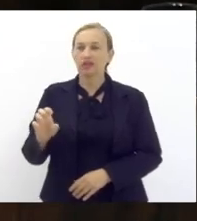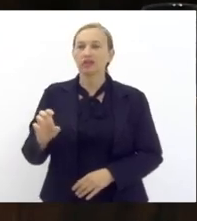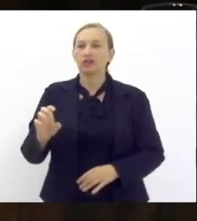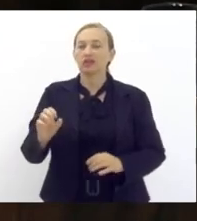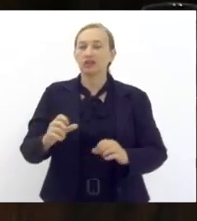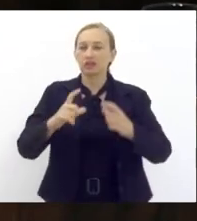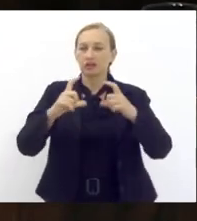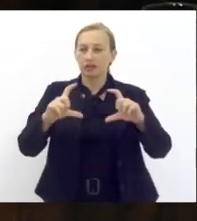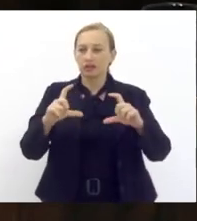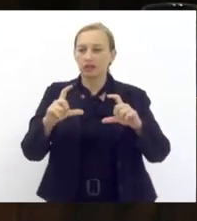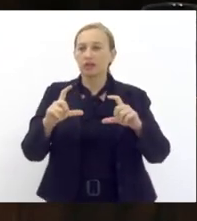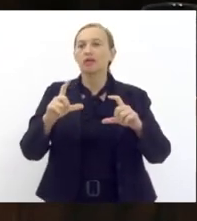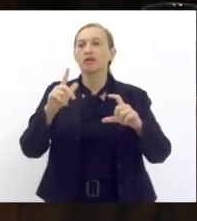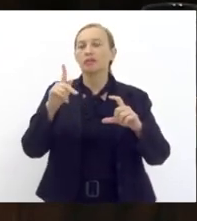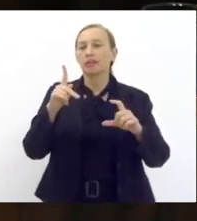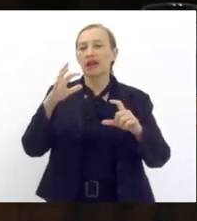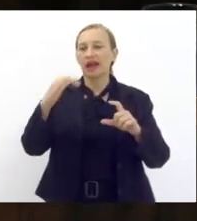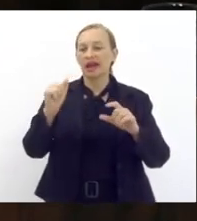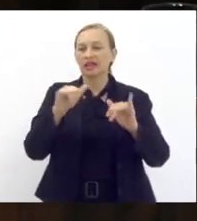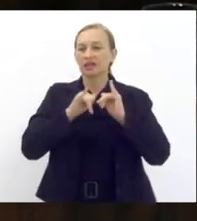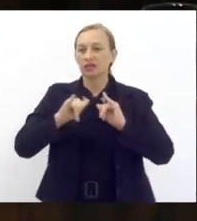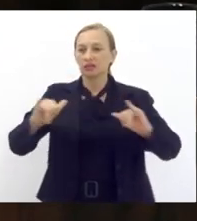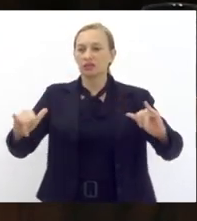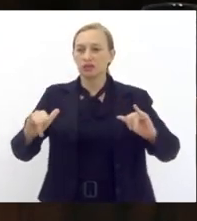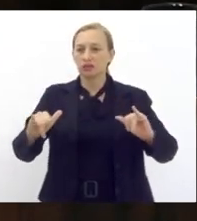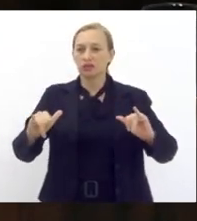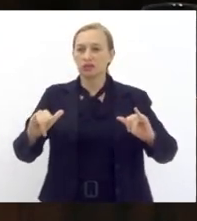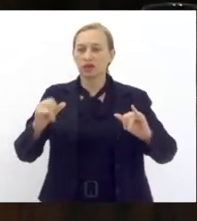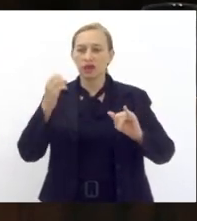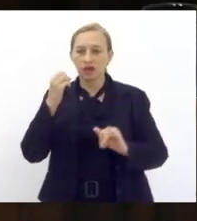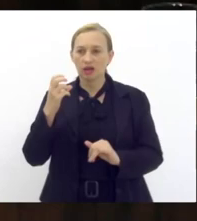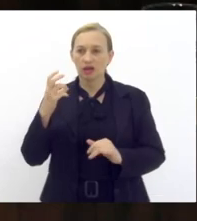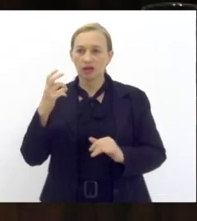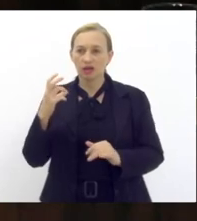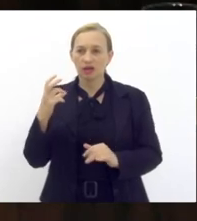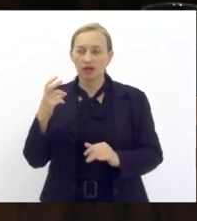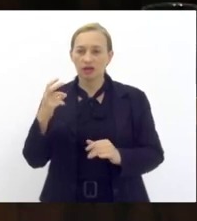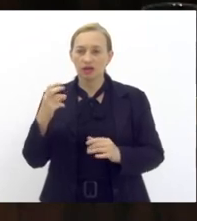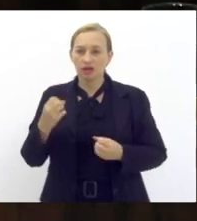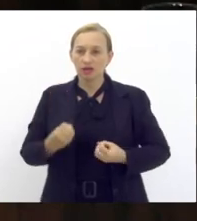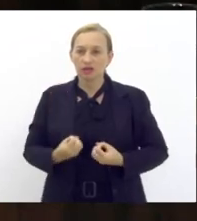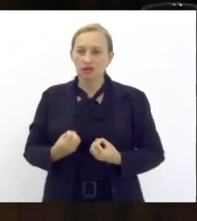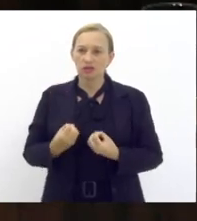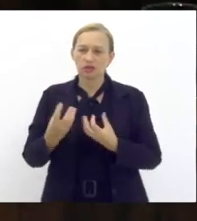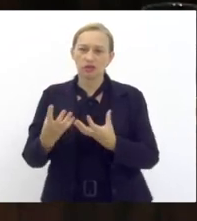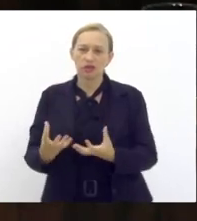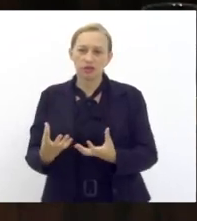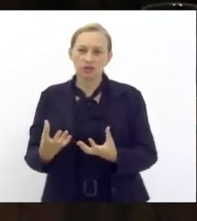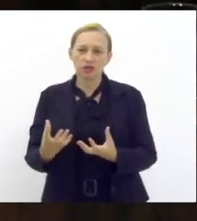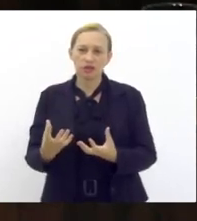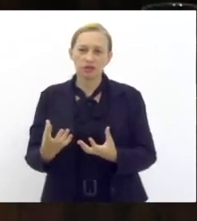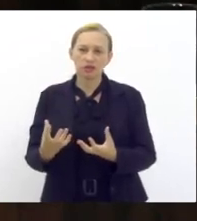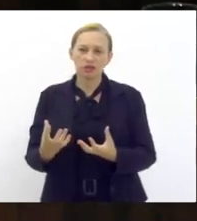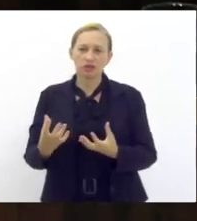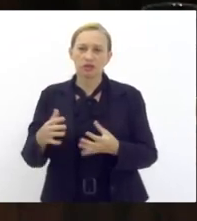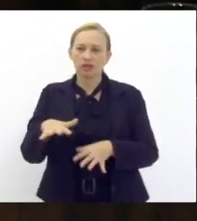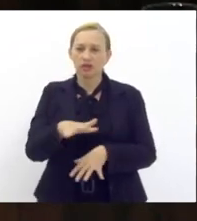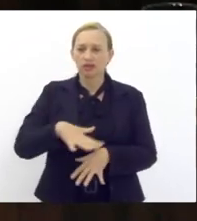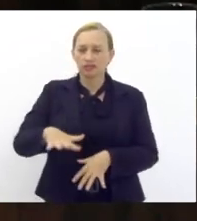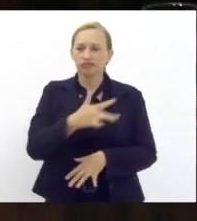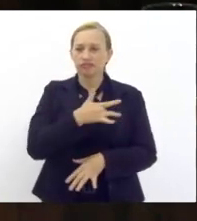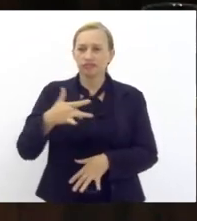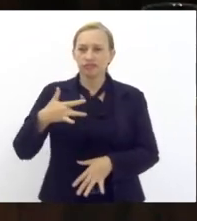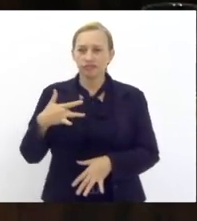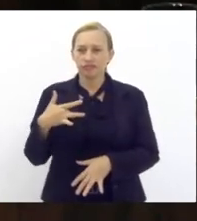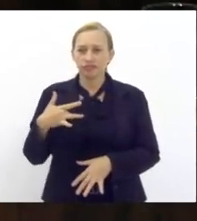placas informativas sobre a adoção de nascituro nas unidades de saúde da